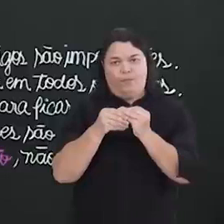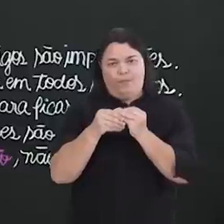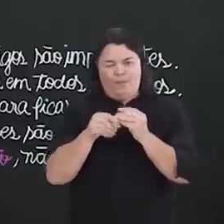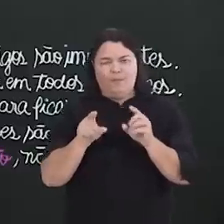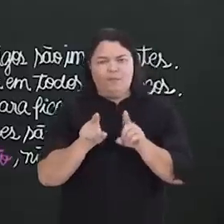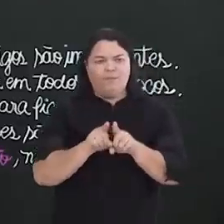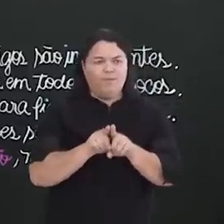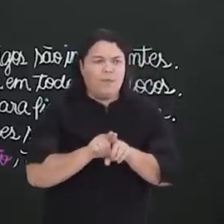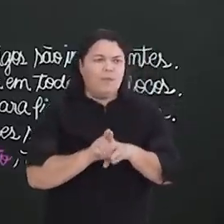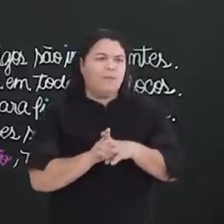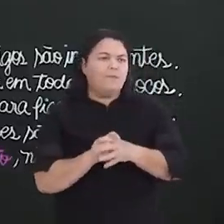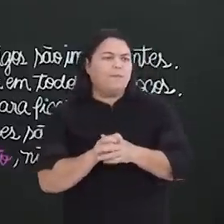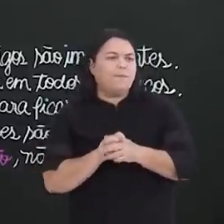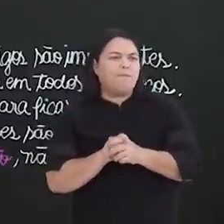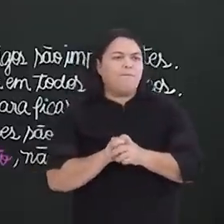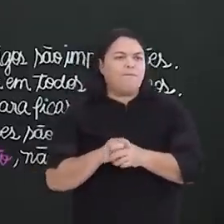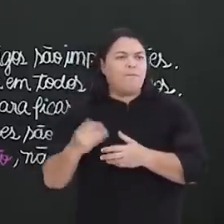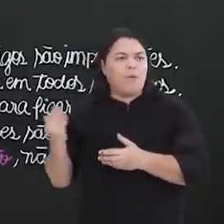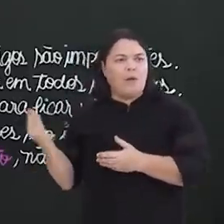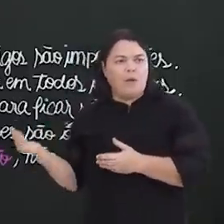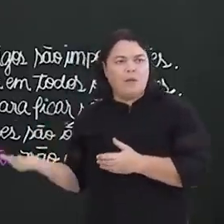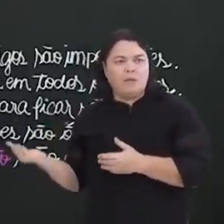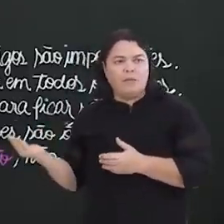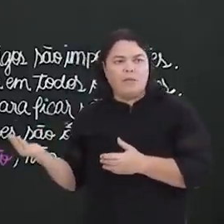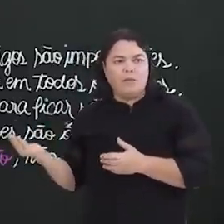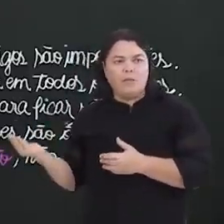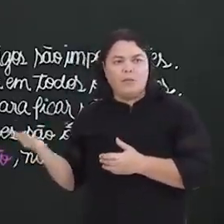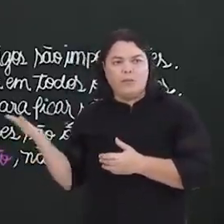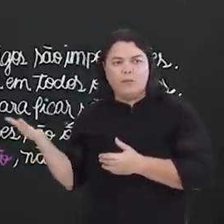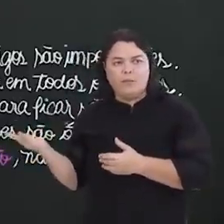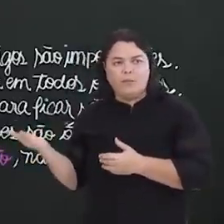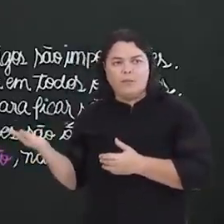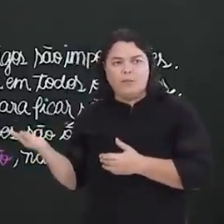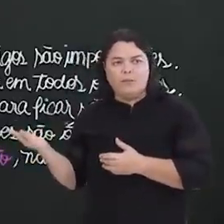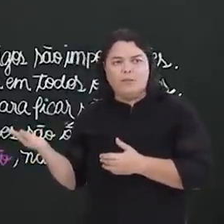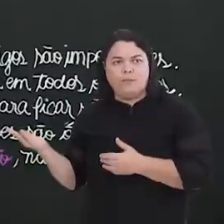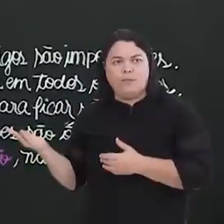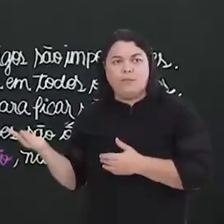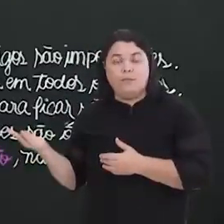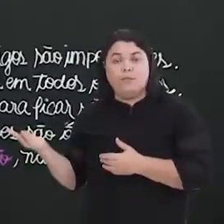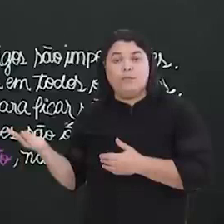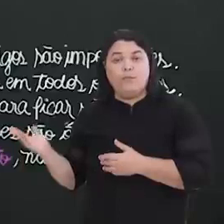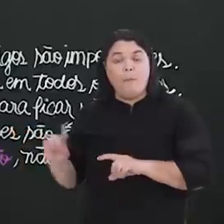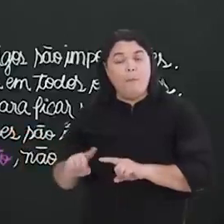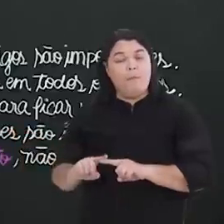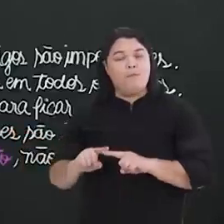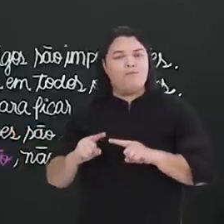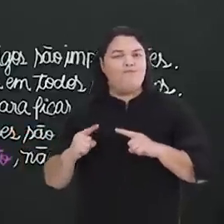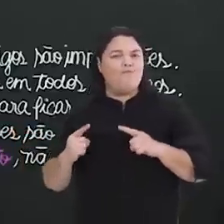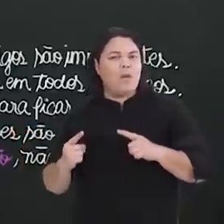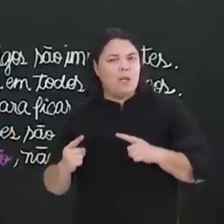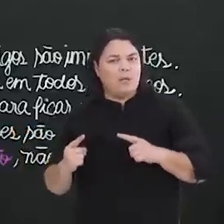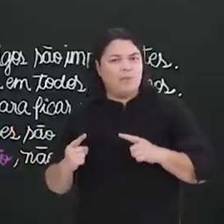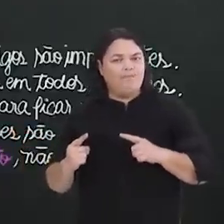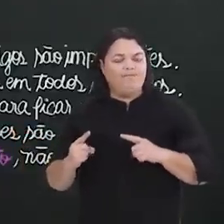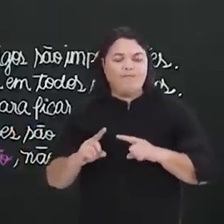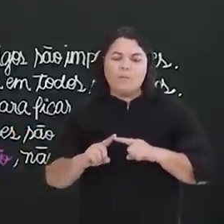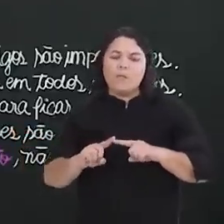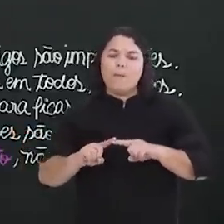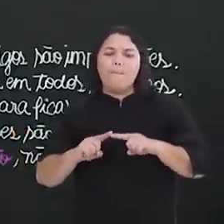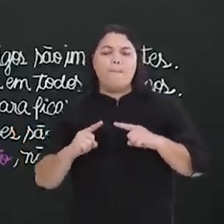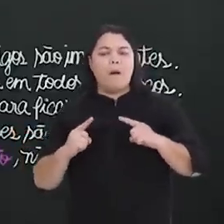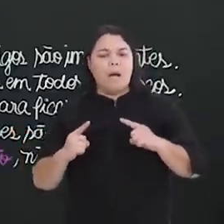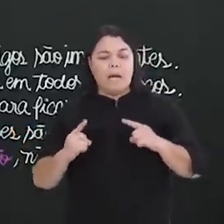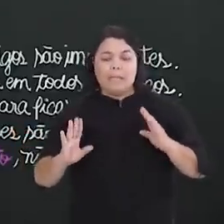uma conjunção e. Aqui no segundo exemplo, a gente tem o uso da conjunção porém, que é uma indicação